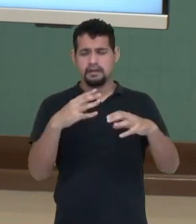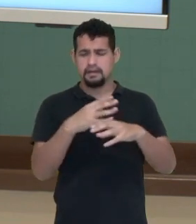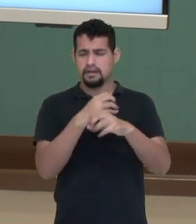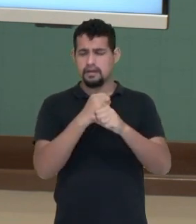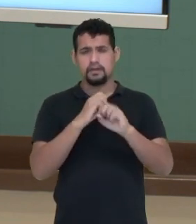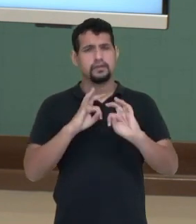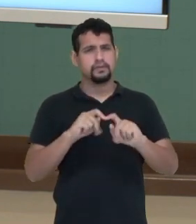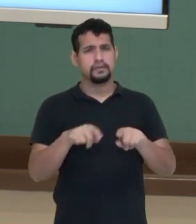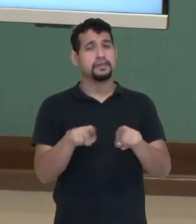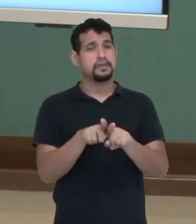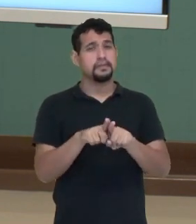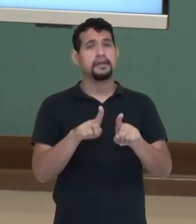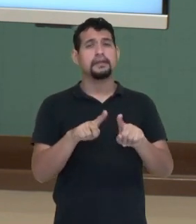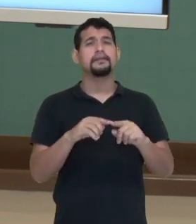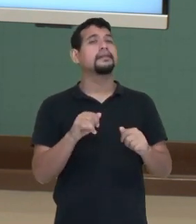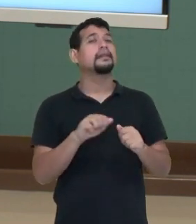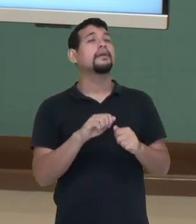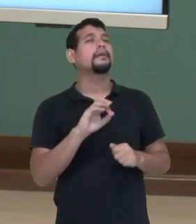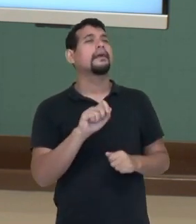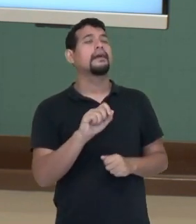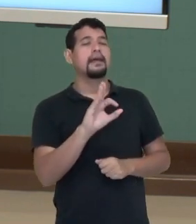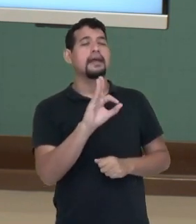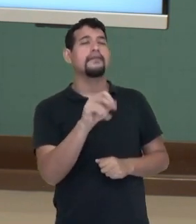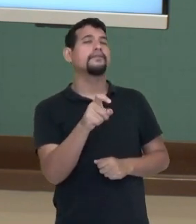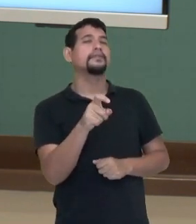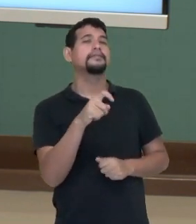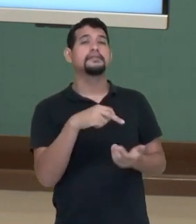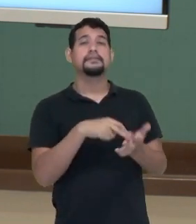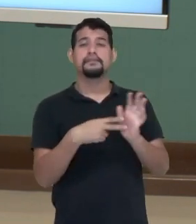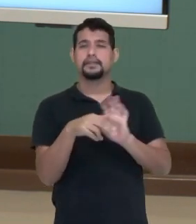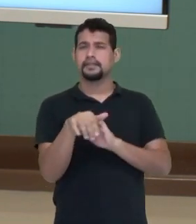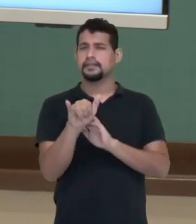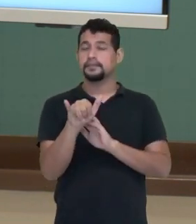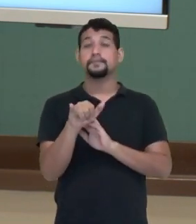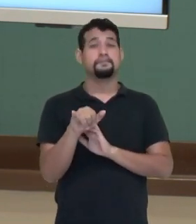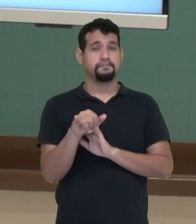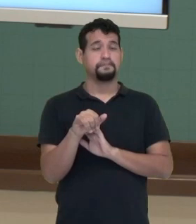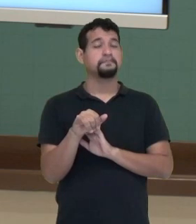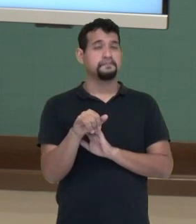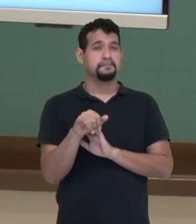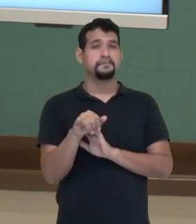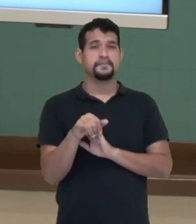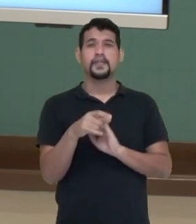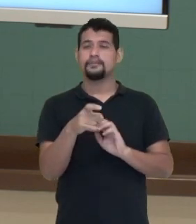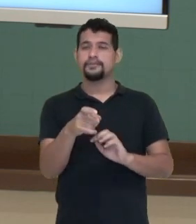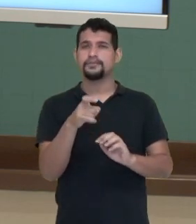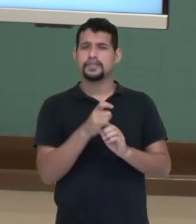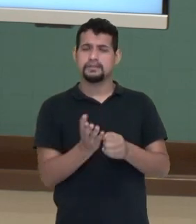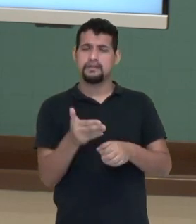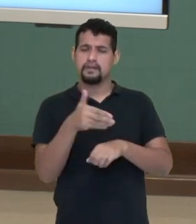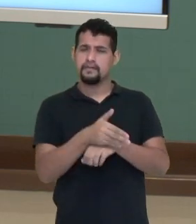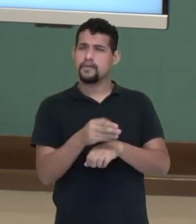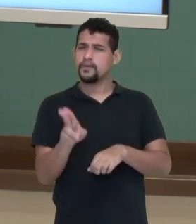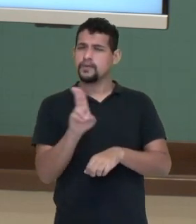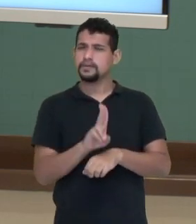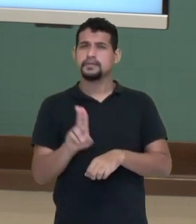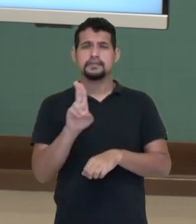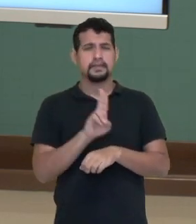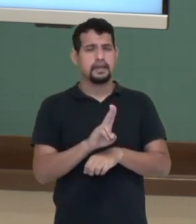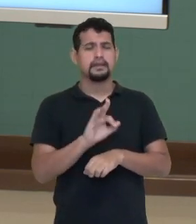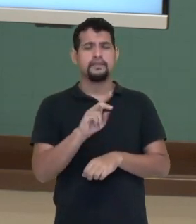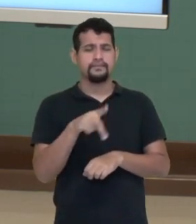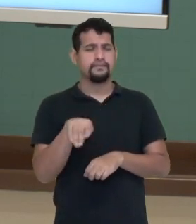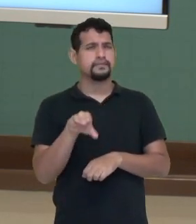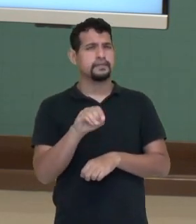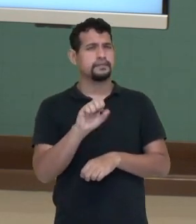toda e te dá um f de x, que seria o y. É o x que entrou lá dentro e foi aplicado naquela